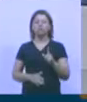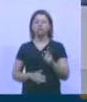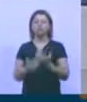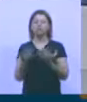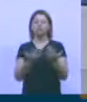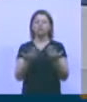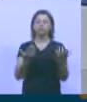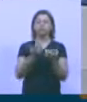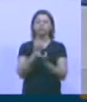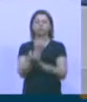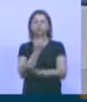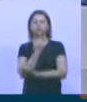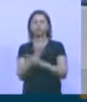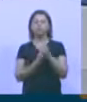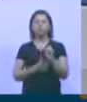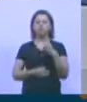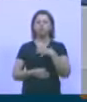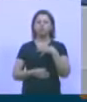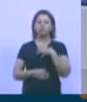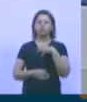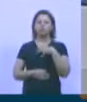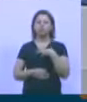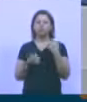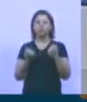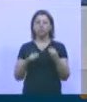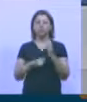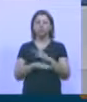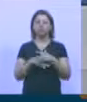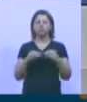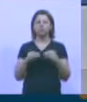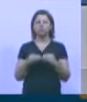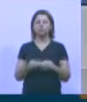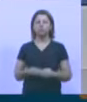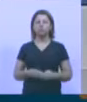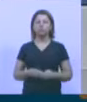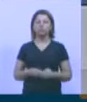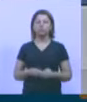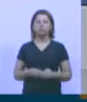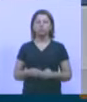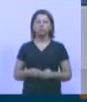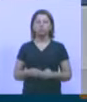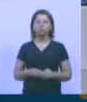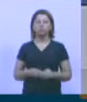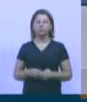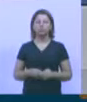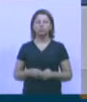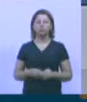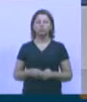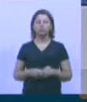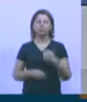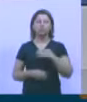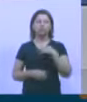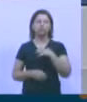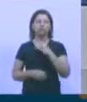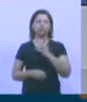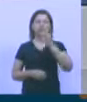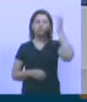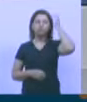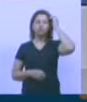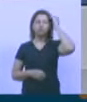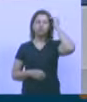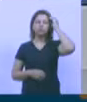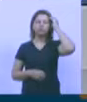que é sentimento que precisa ser curado. How does guilt come into my life? É o sentimento de culpa.